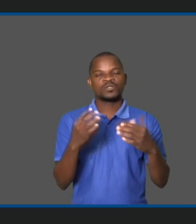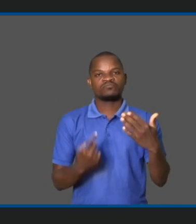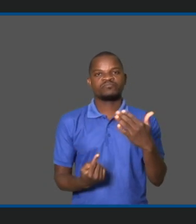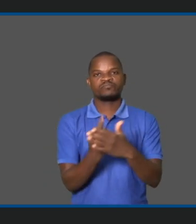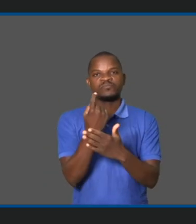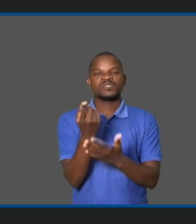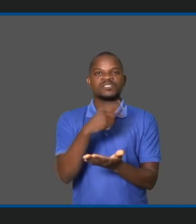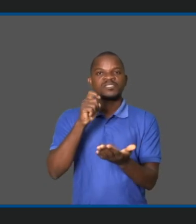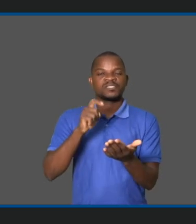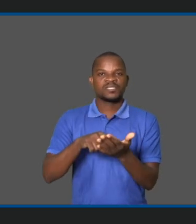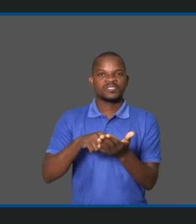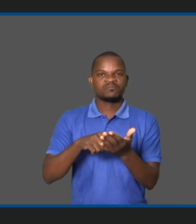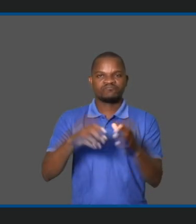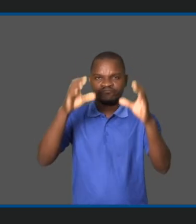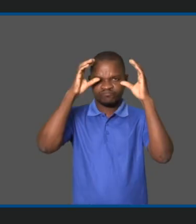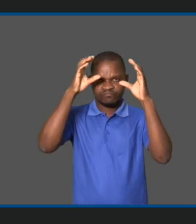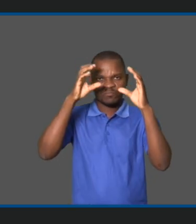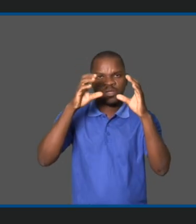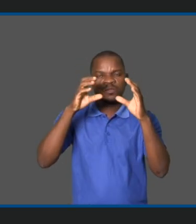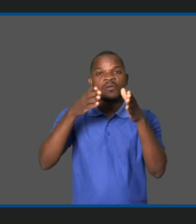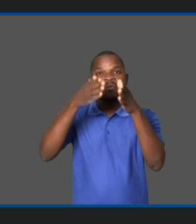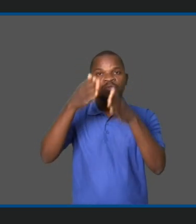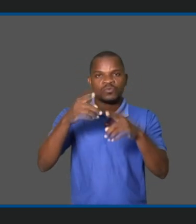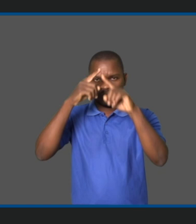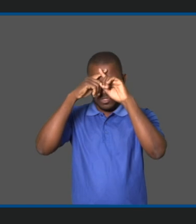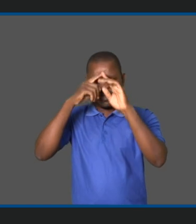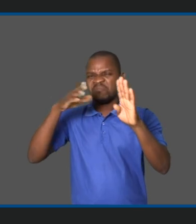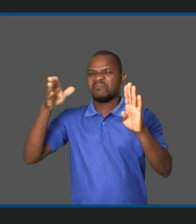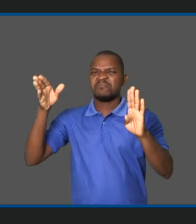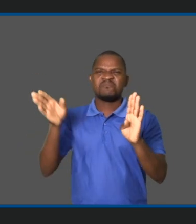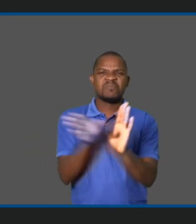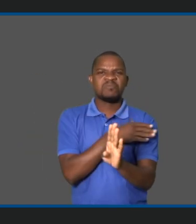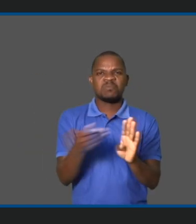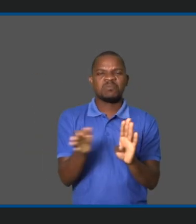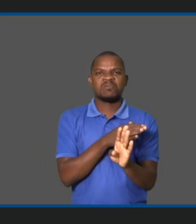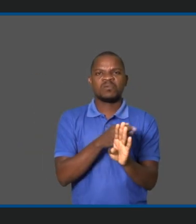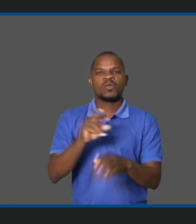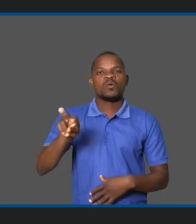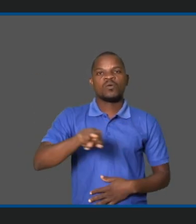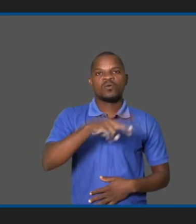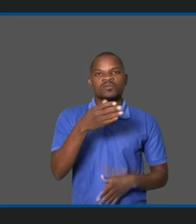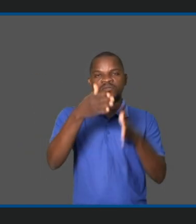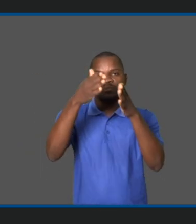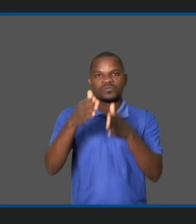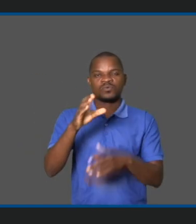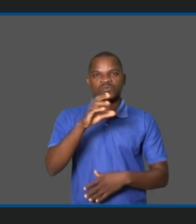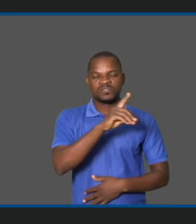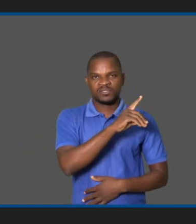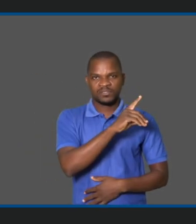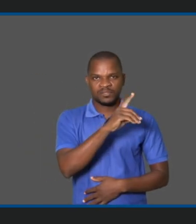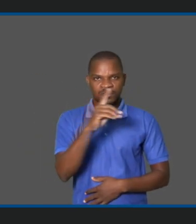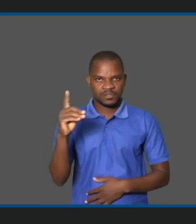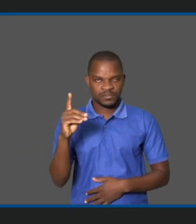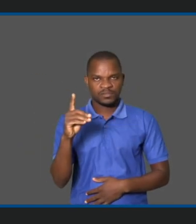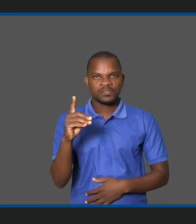de Moçambique agrediu uma pessoa com deficiência, este é um cidadão que se encontrava embriagado, e segundo